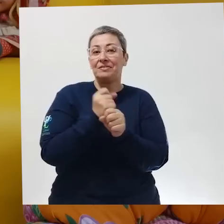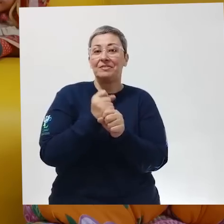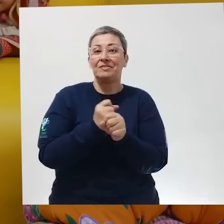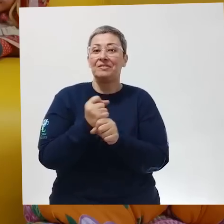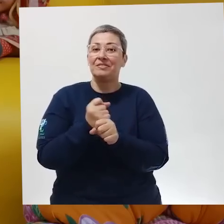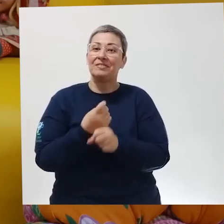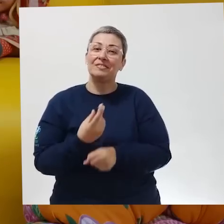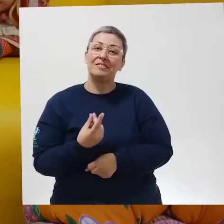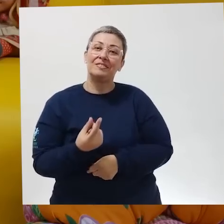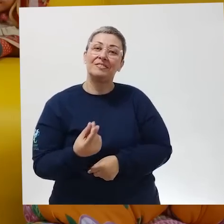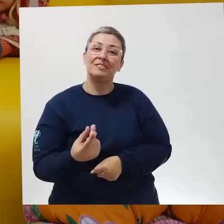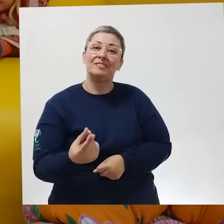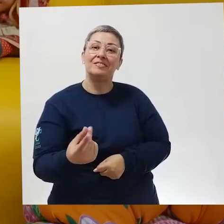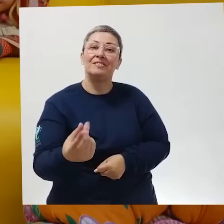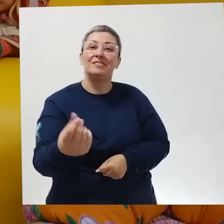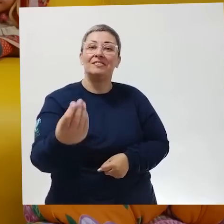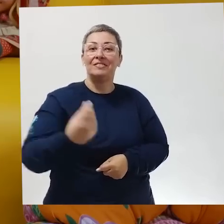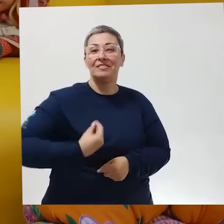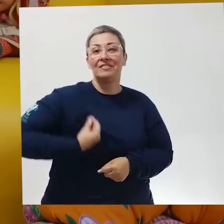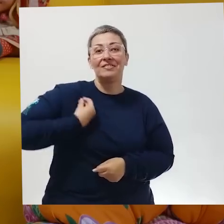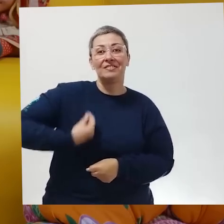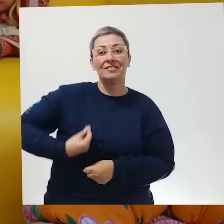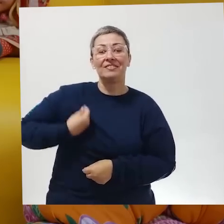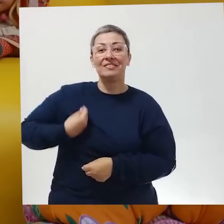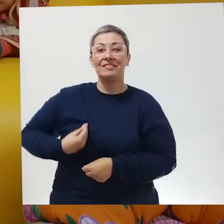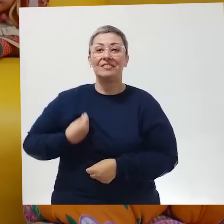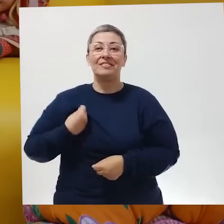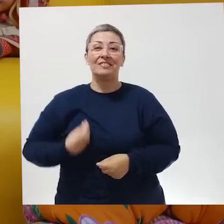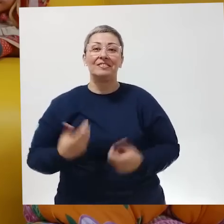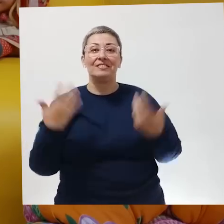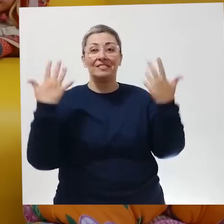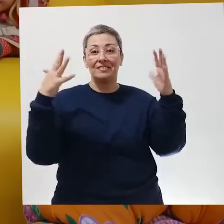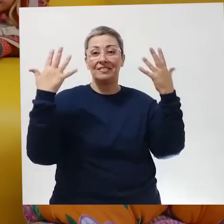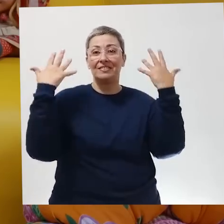felicidades, muitos anos de vida.